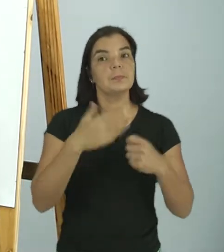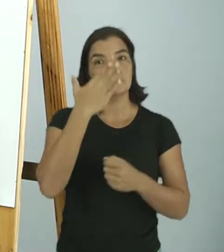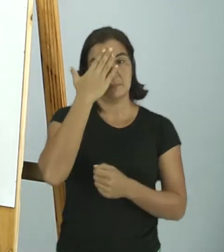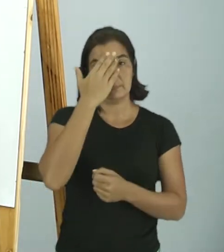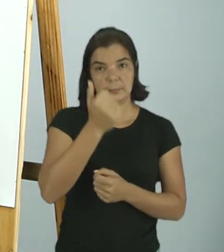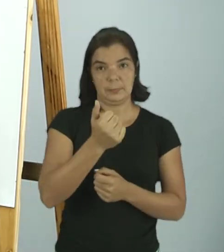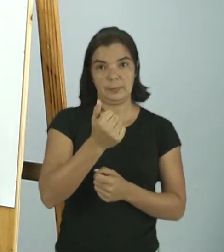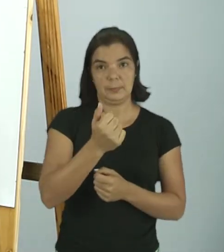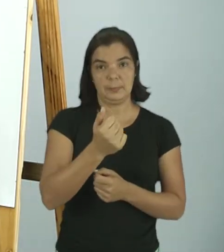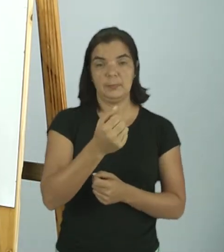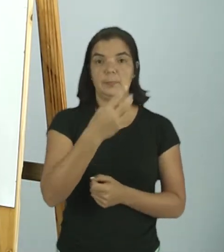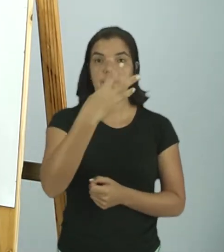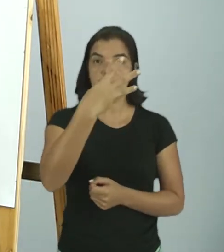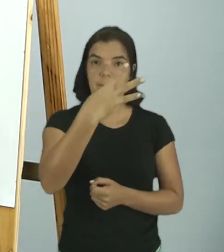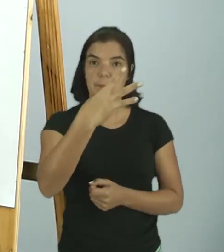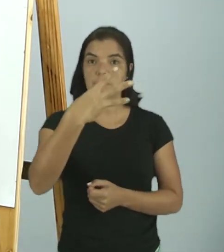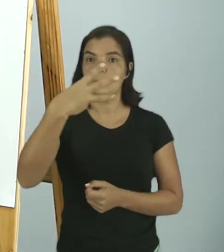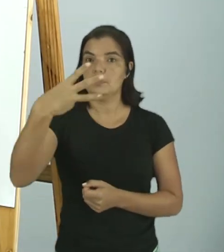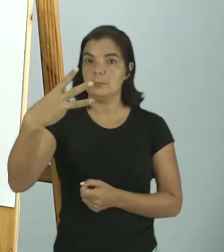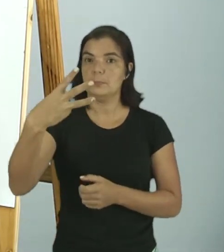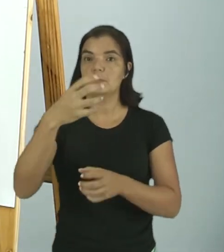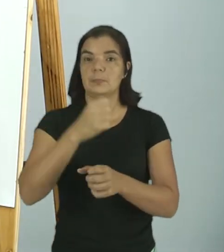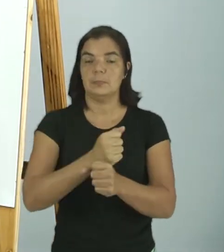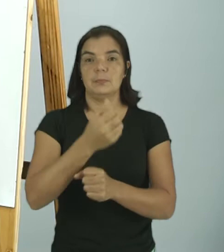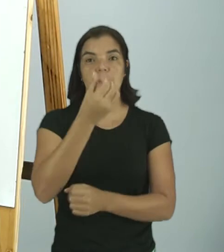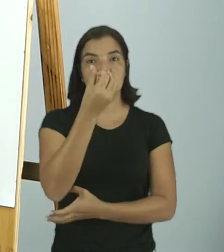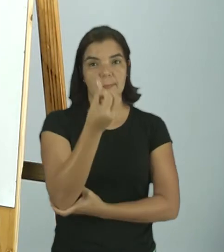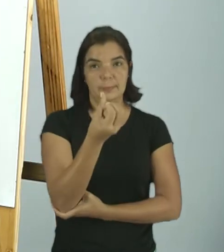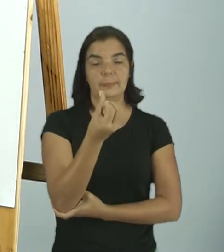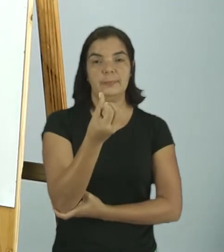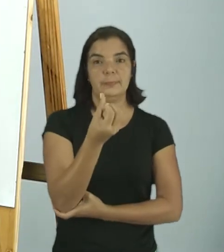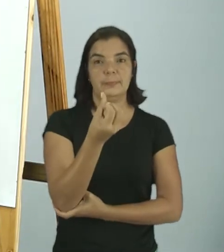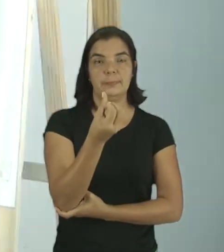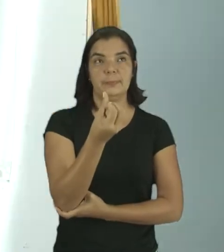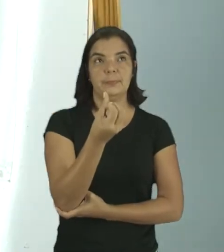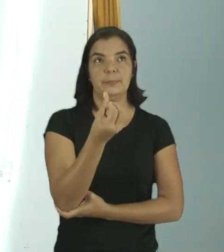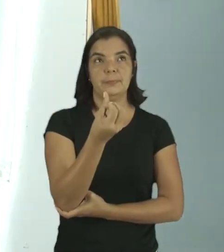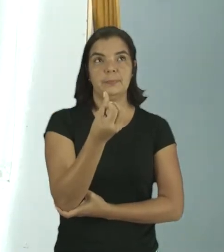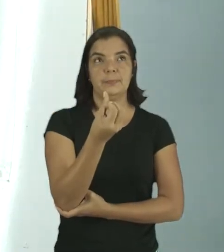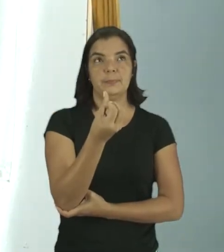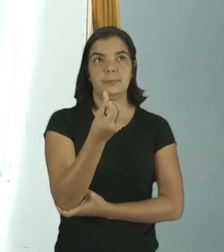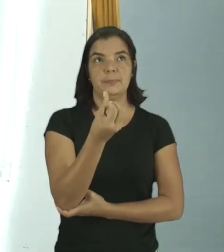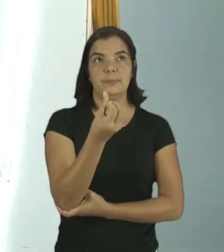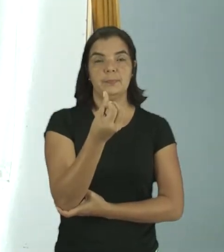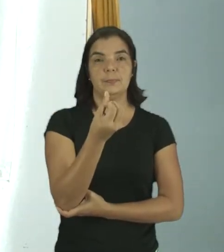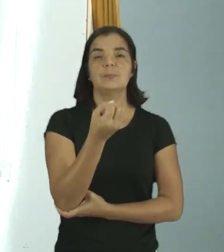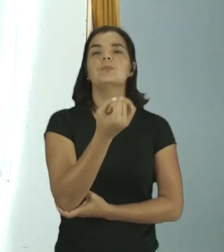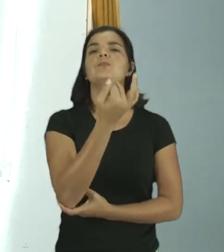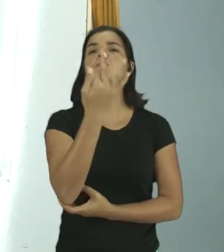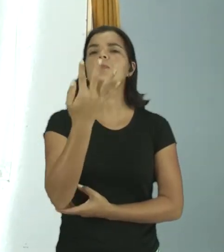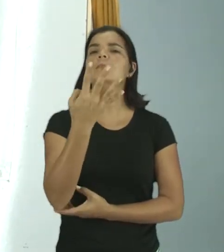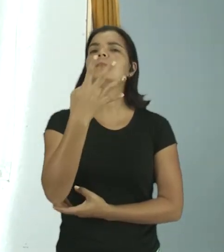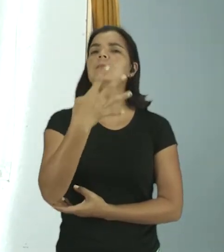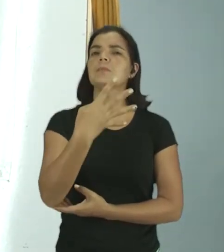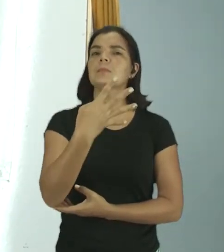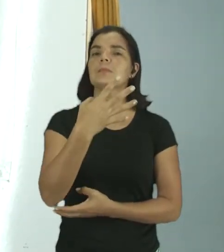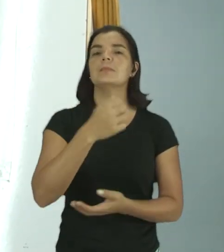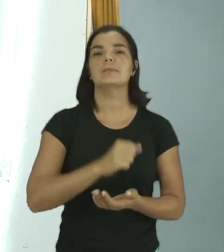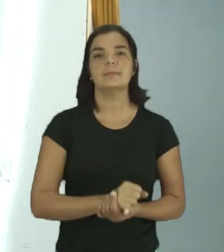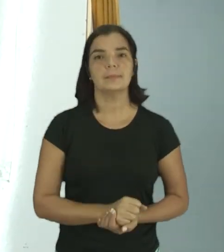saber que 3 + 3 vai dar 6 então eu tenho seis e eu tenho quantas vezes quatro